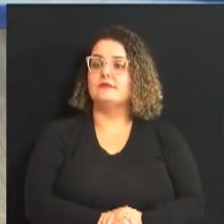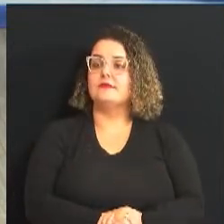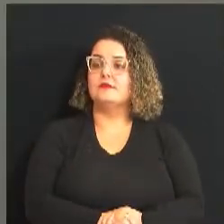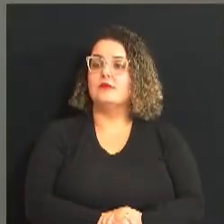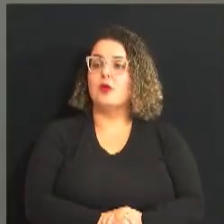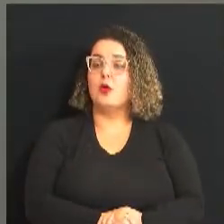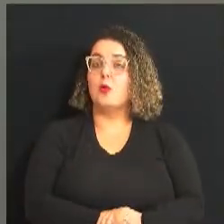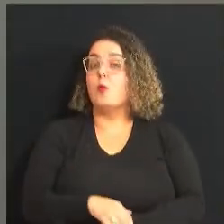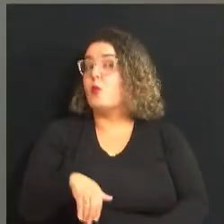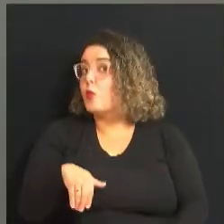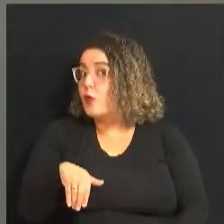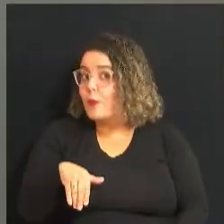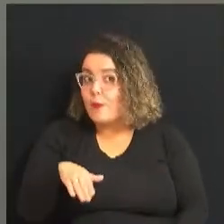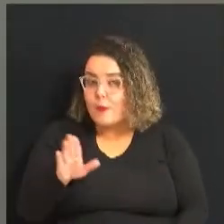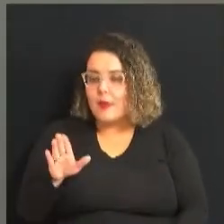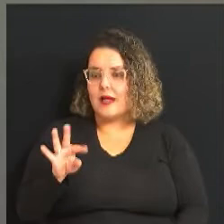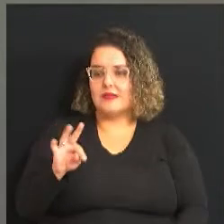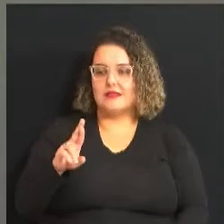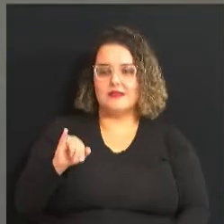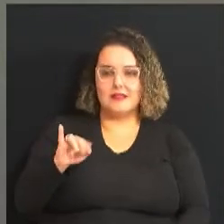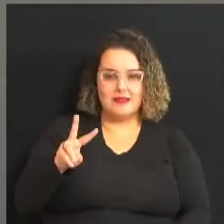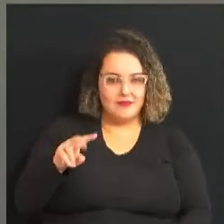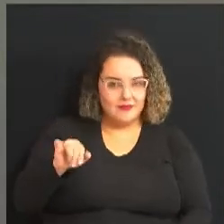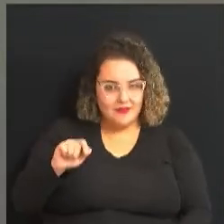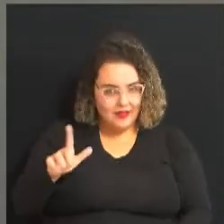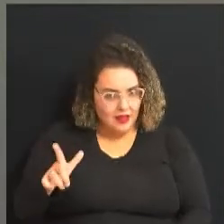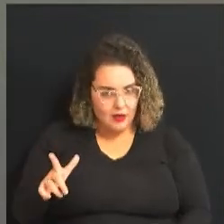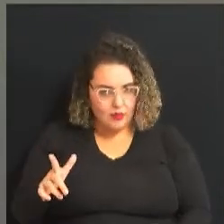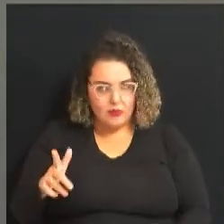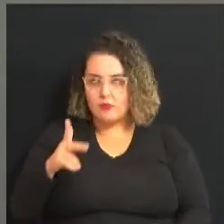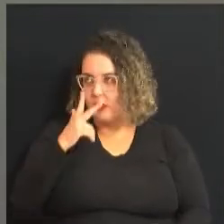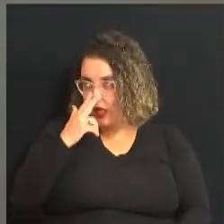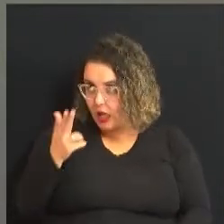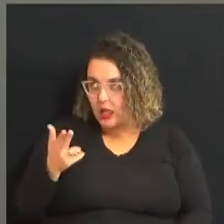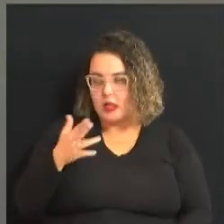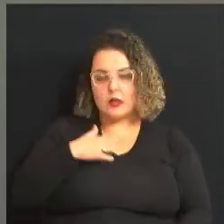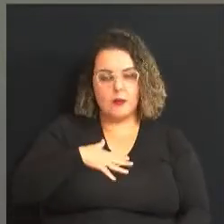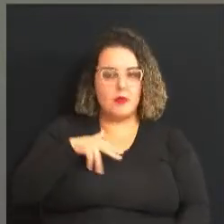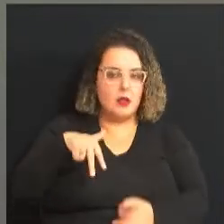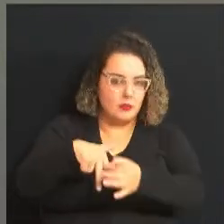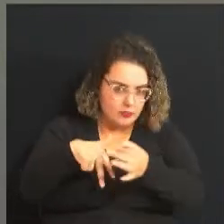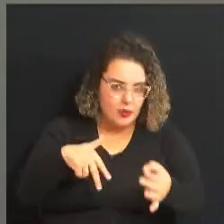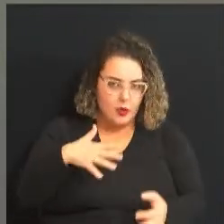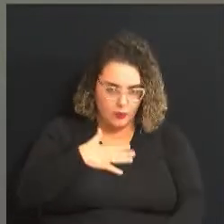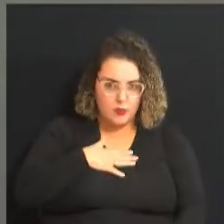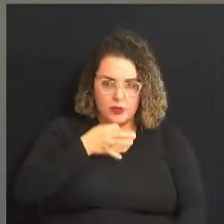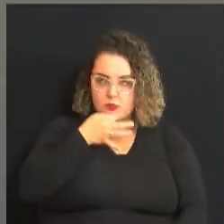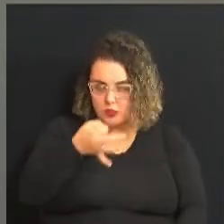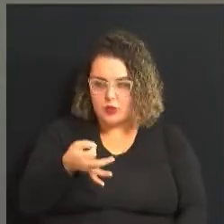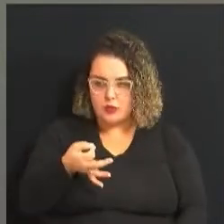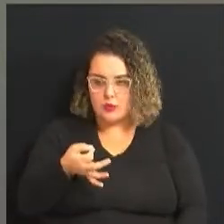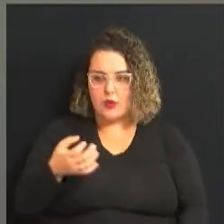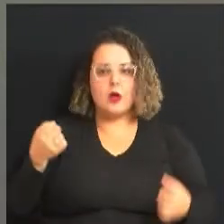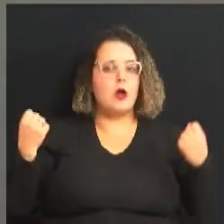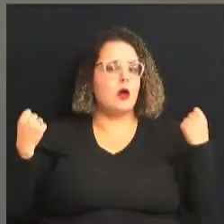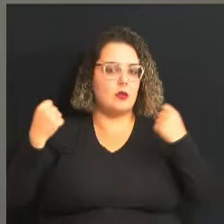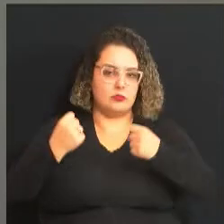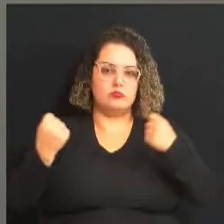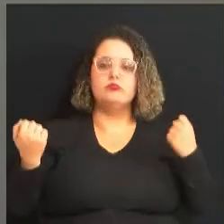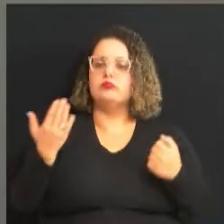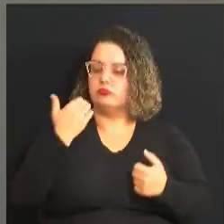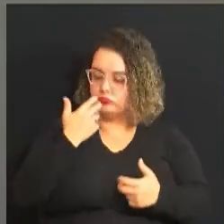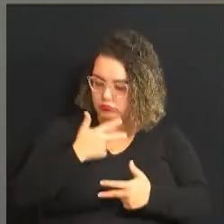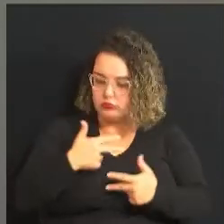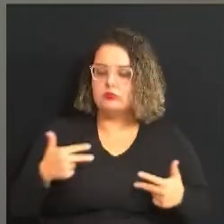Olha, por mais trivial que possa parecer, do meu ponto de vista, o principal, atividade física e alimentação,